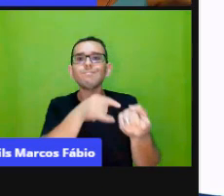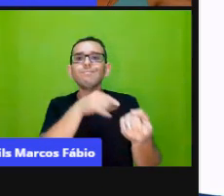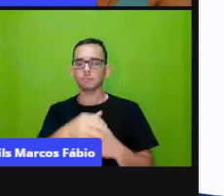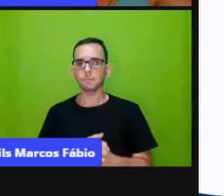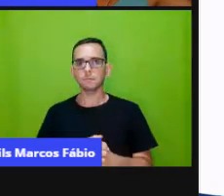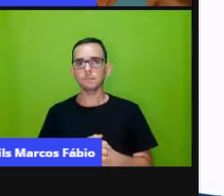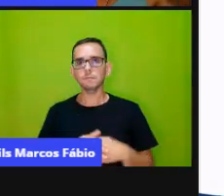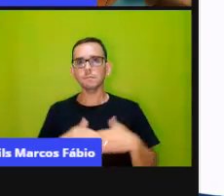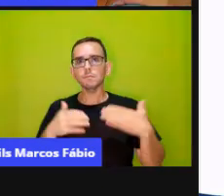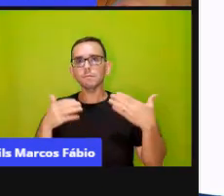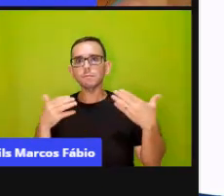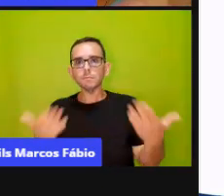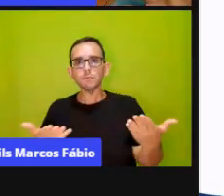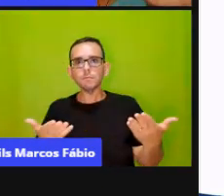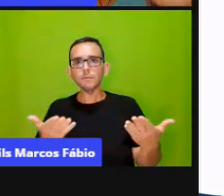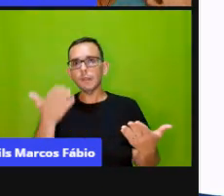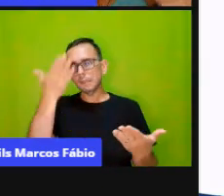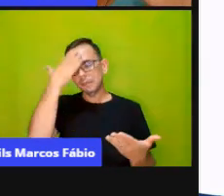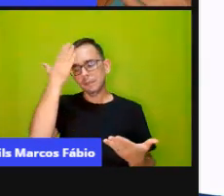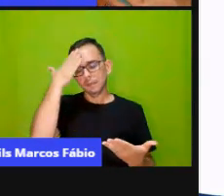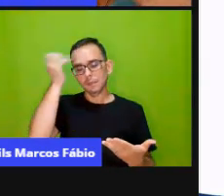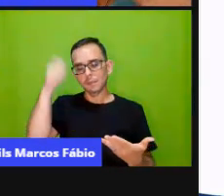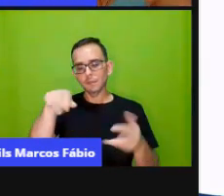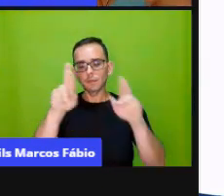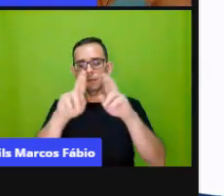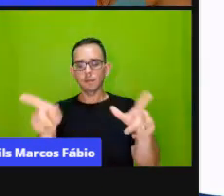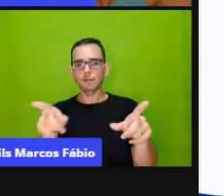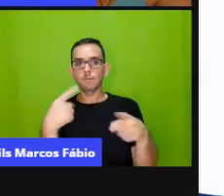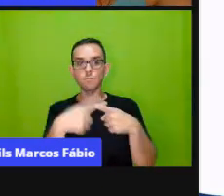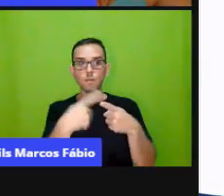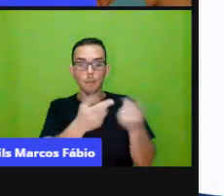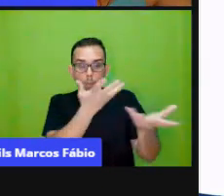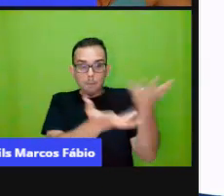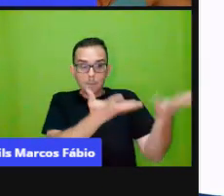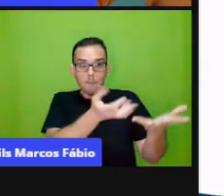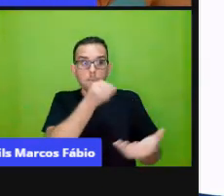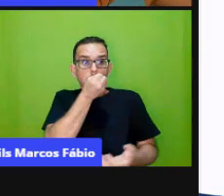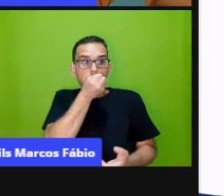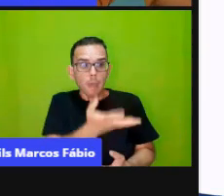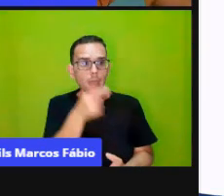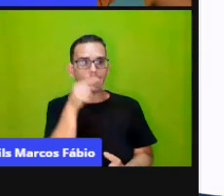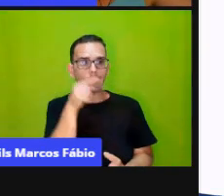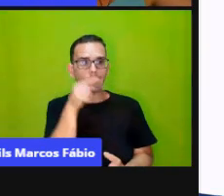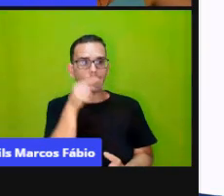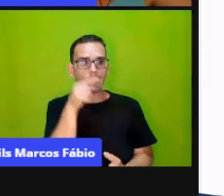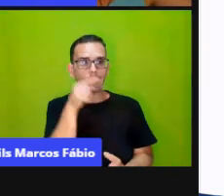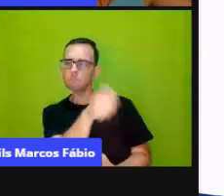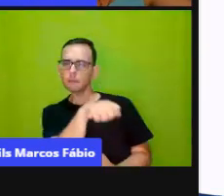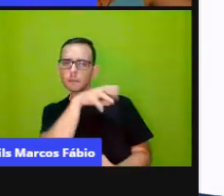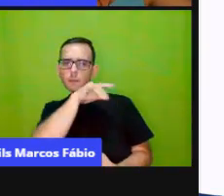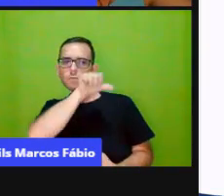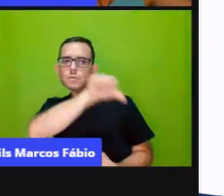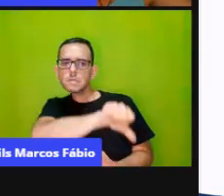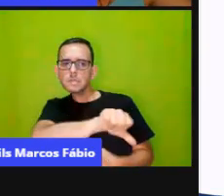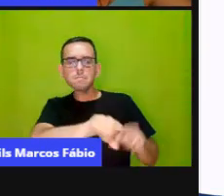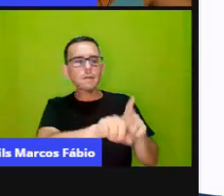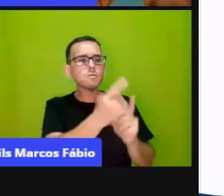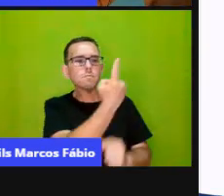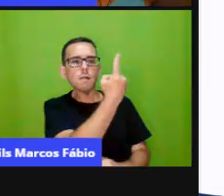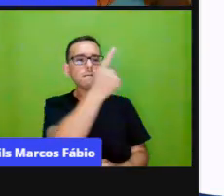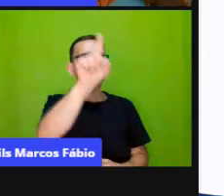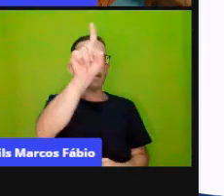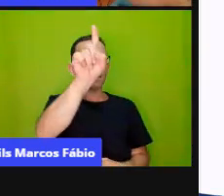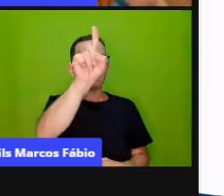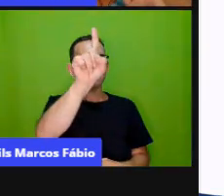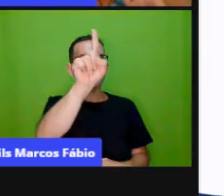Então, a gente tem que diferenciar isso, porque o bem-estar avalia a condição do animal. A condição pode estar ruim, mas uma vez que o